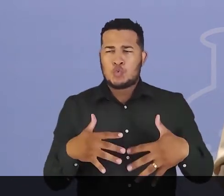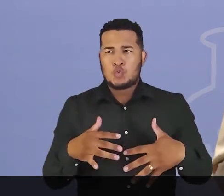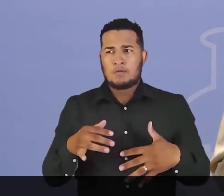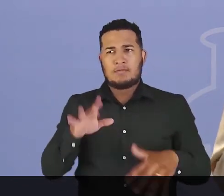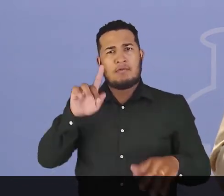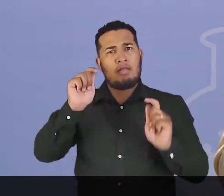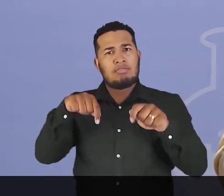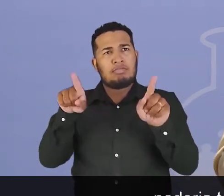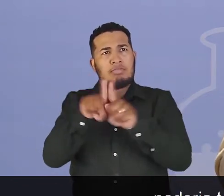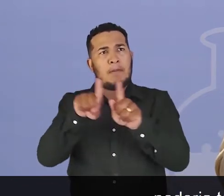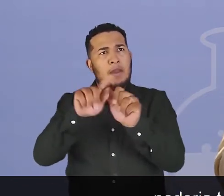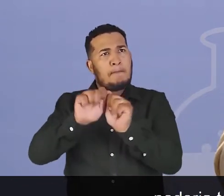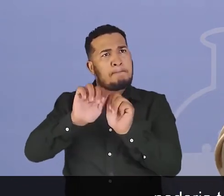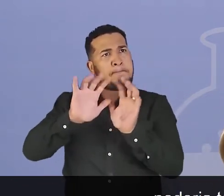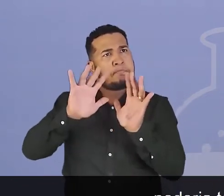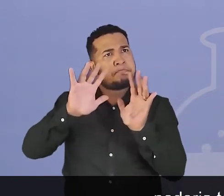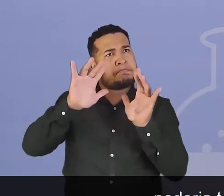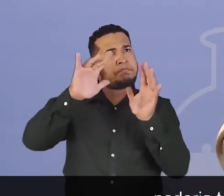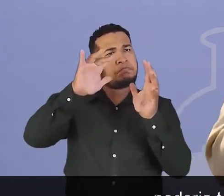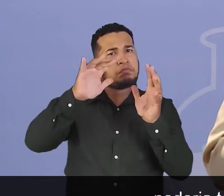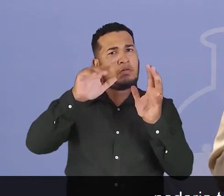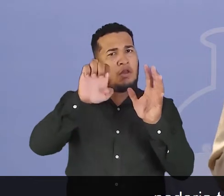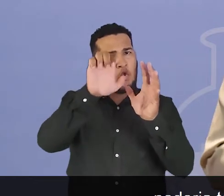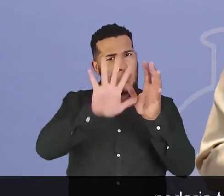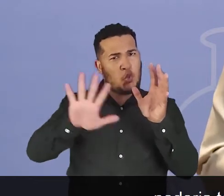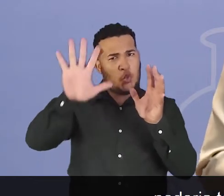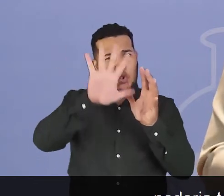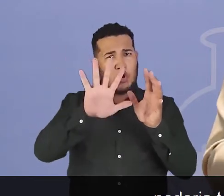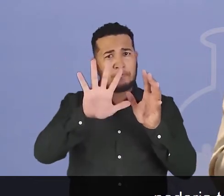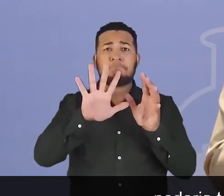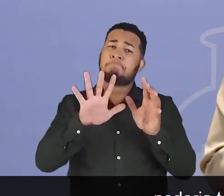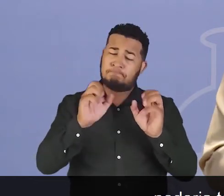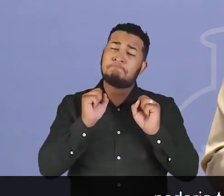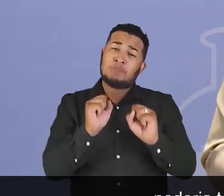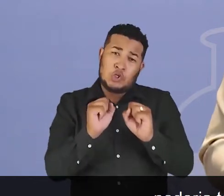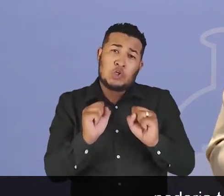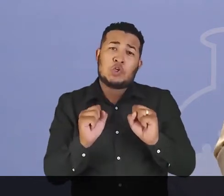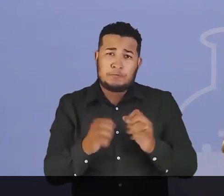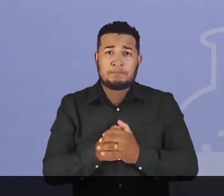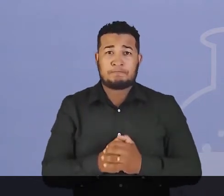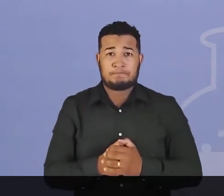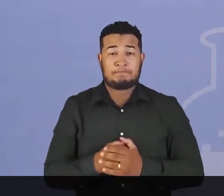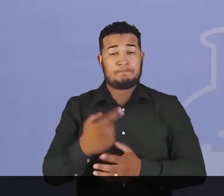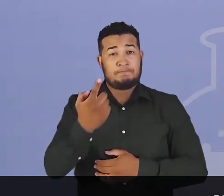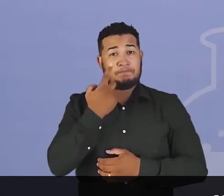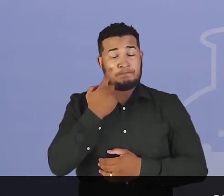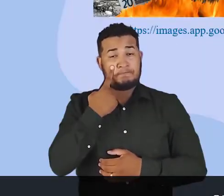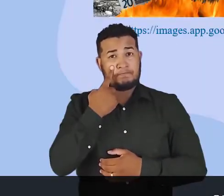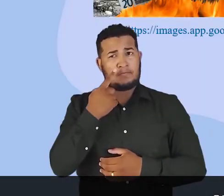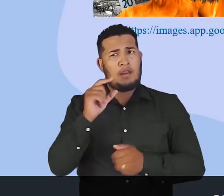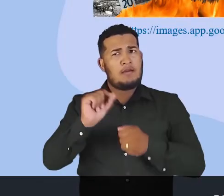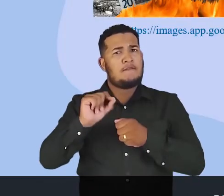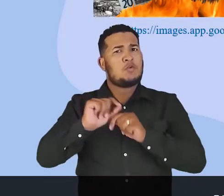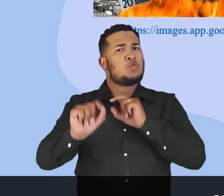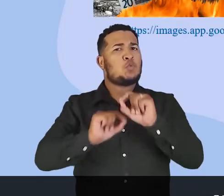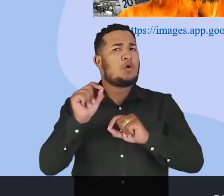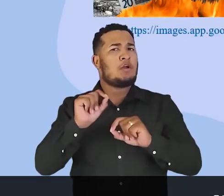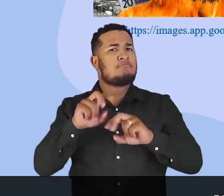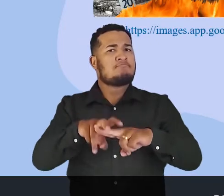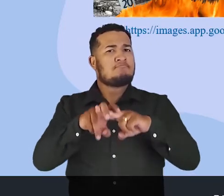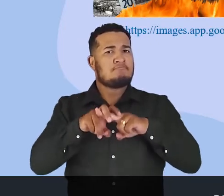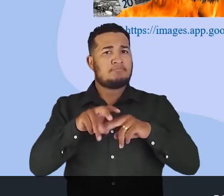mundo, poderia também atingir os demais países do bloco da União Europeia? Claro que sim. Então, venha comigo, né? O que